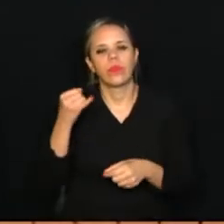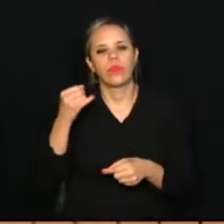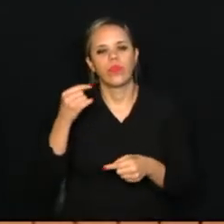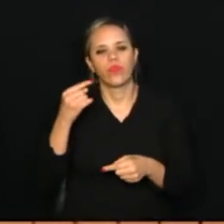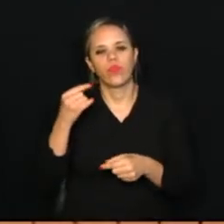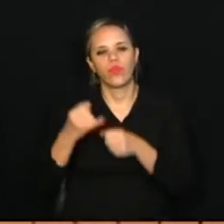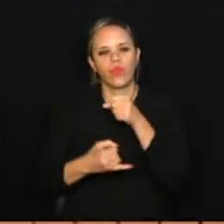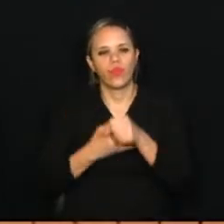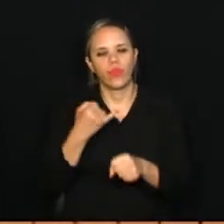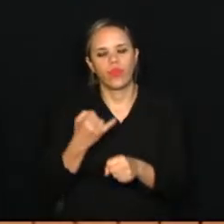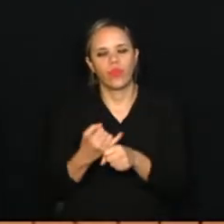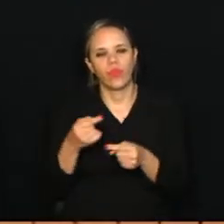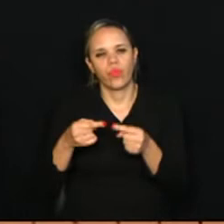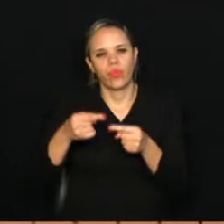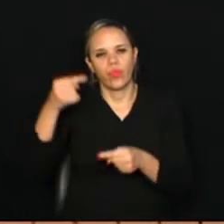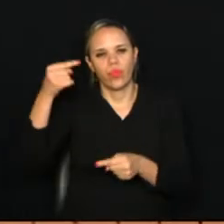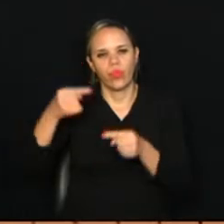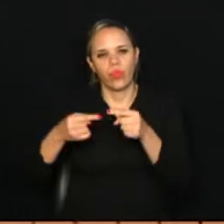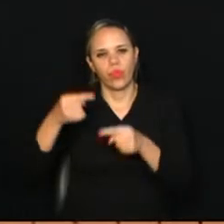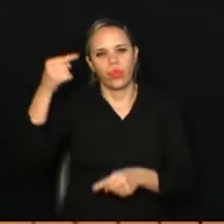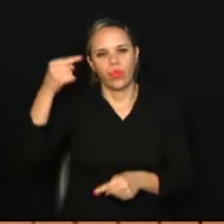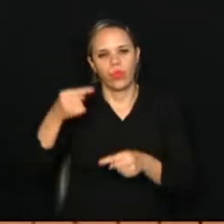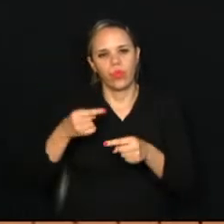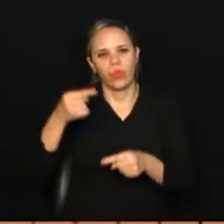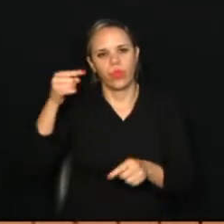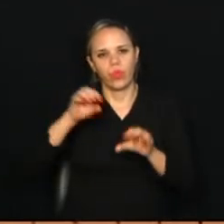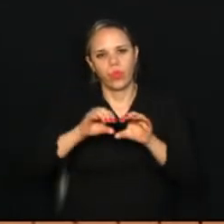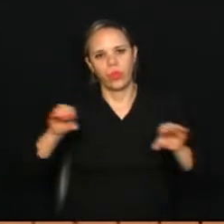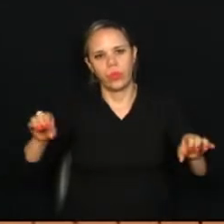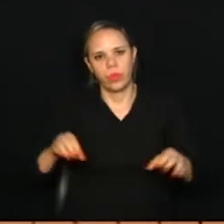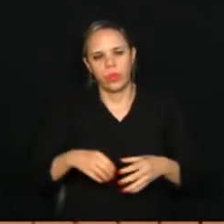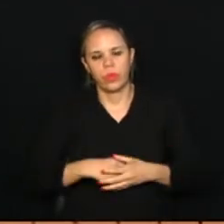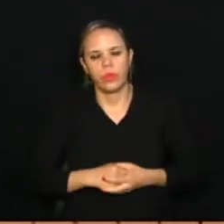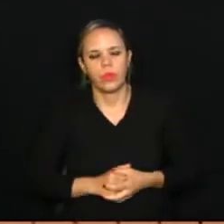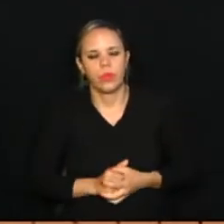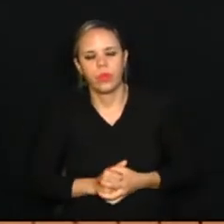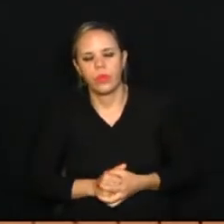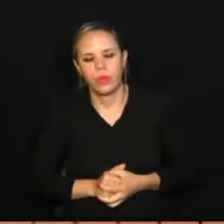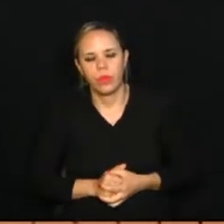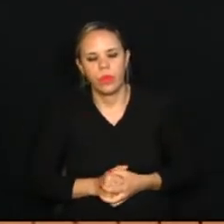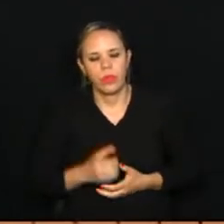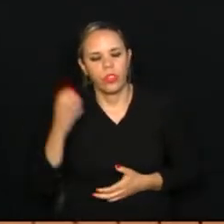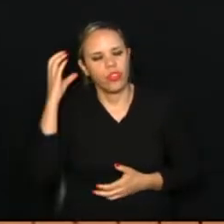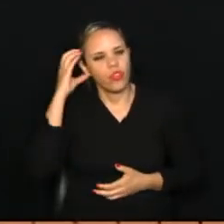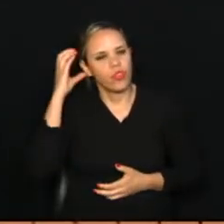de Wi-Fi, que se diz, né? De rádio.